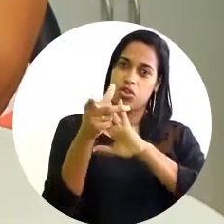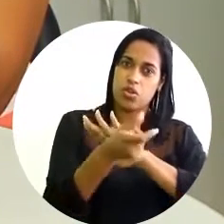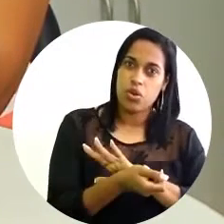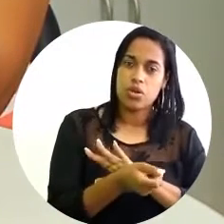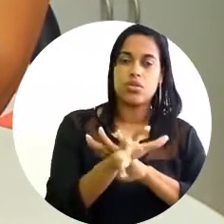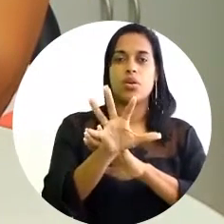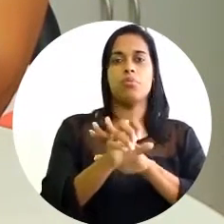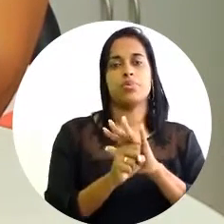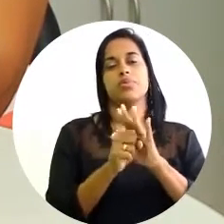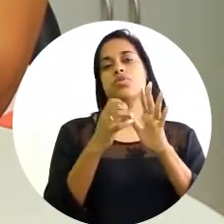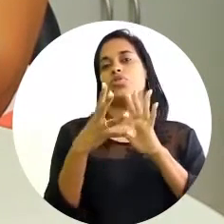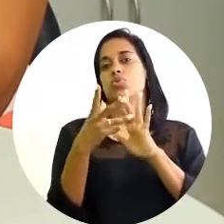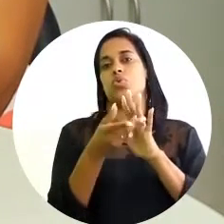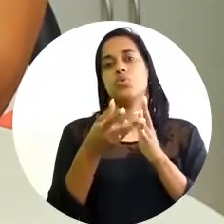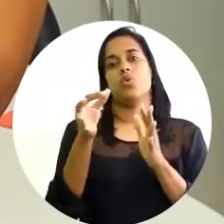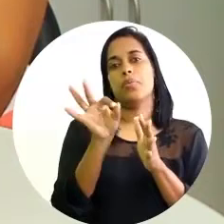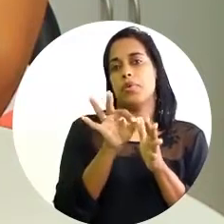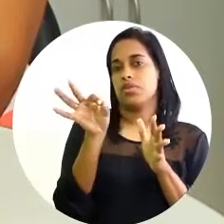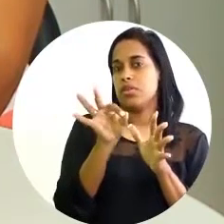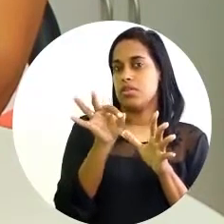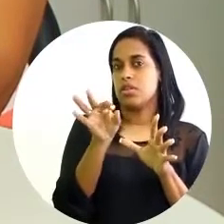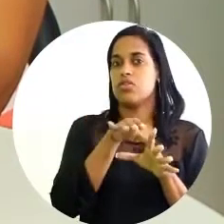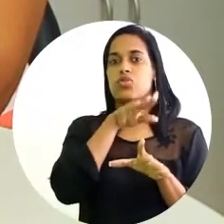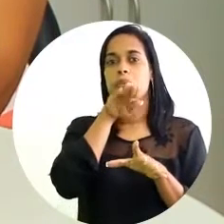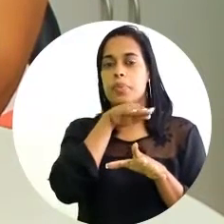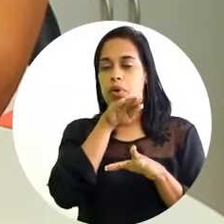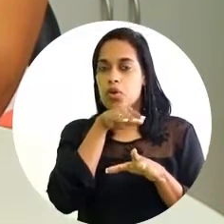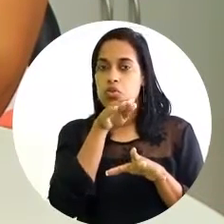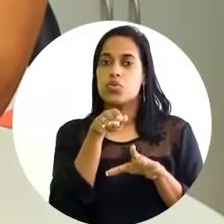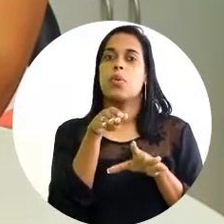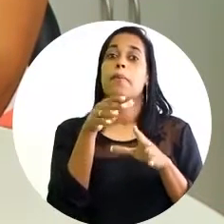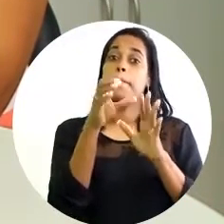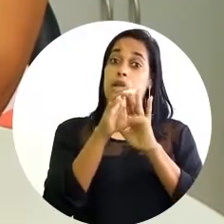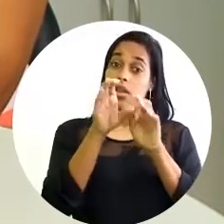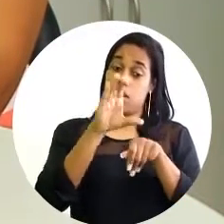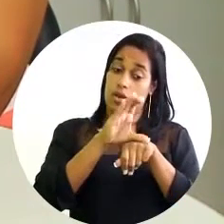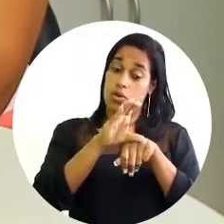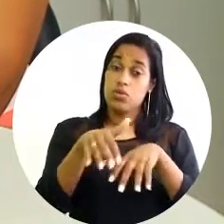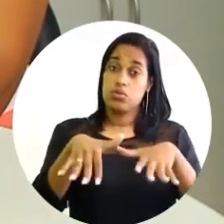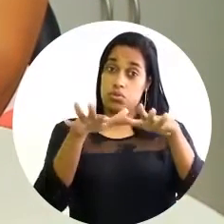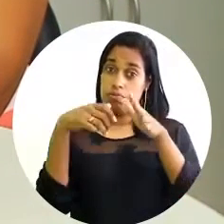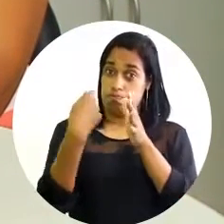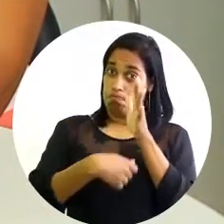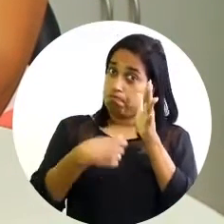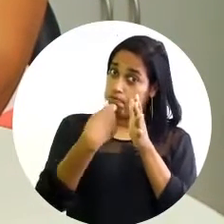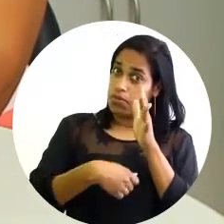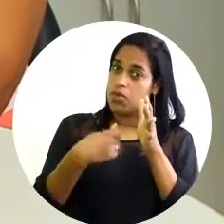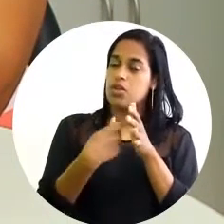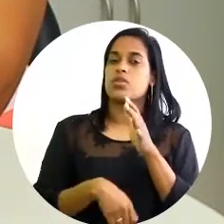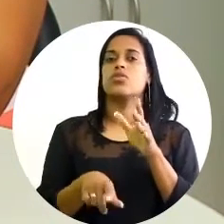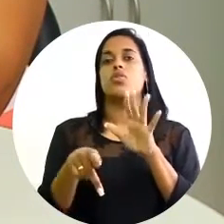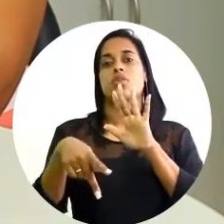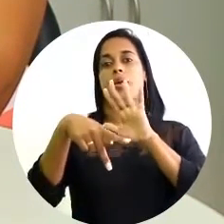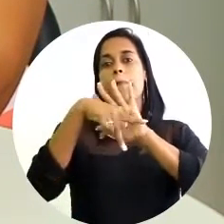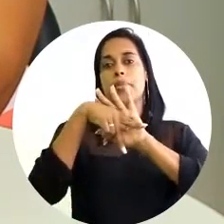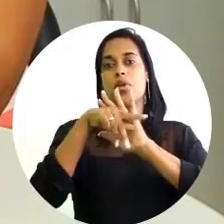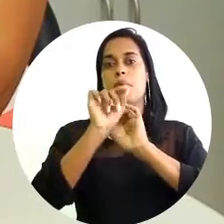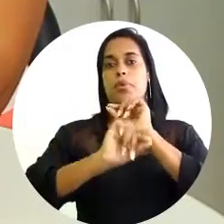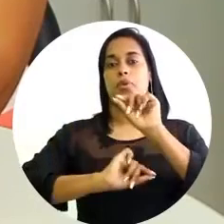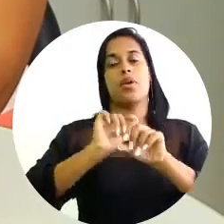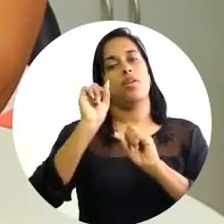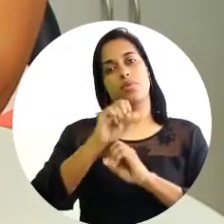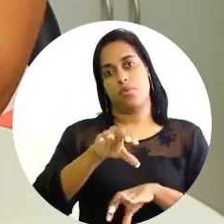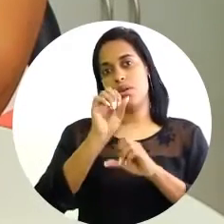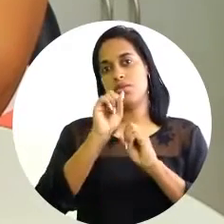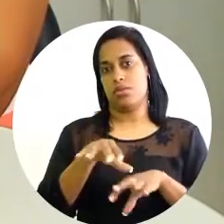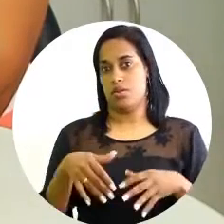toda a arrecadação dos impostos pela Constituição é obrigatório que seja destinado para